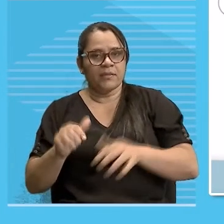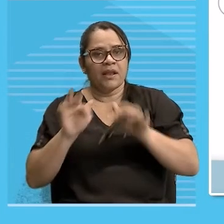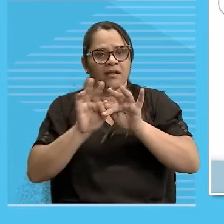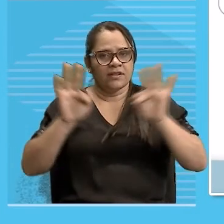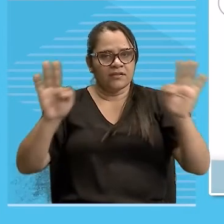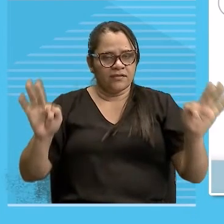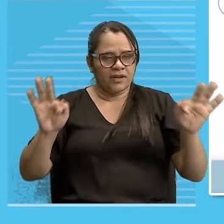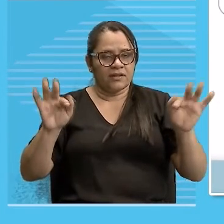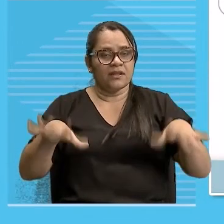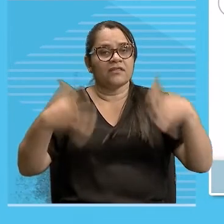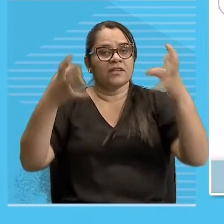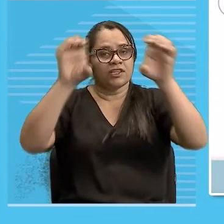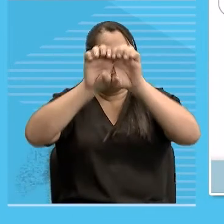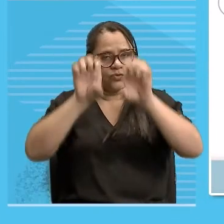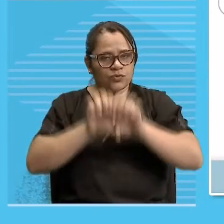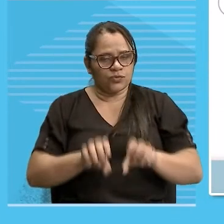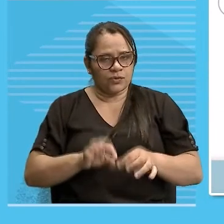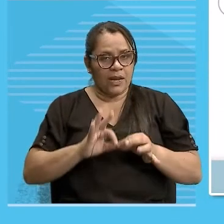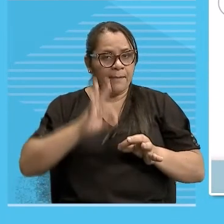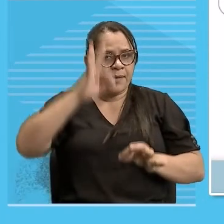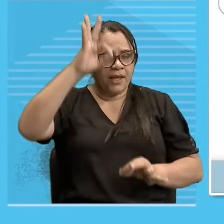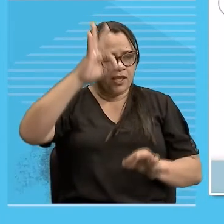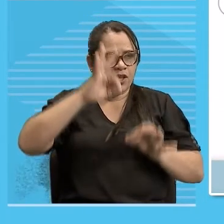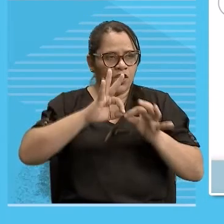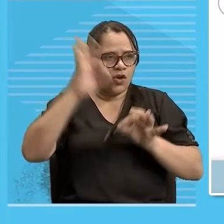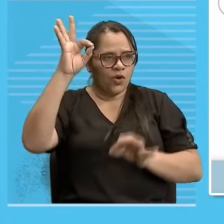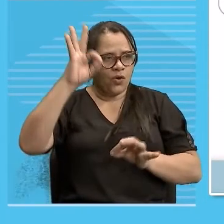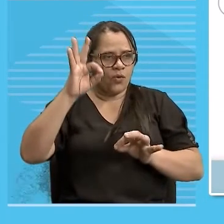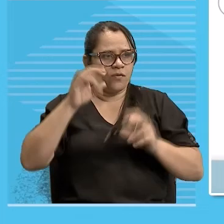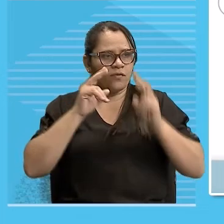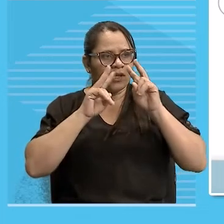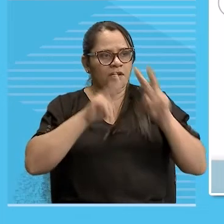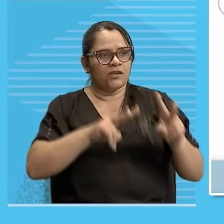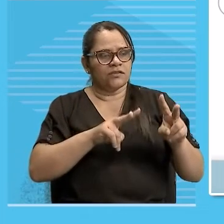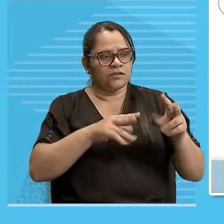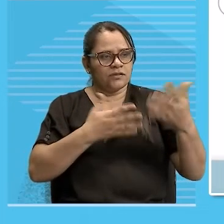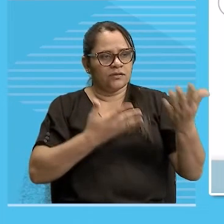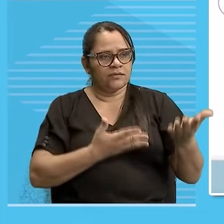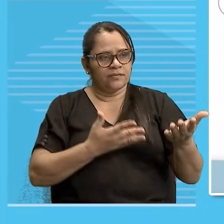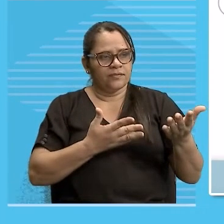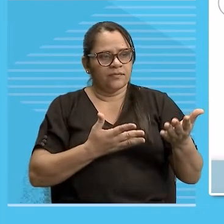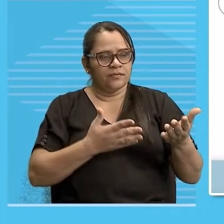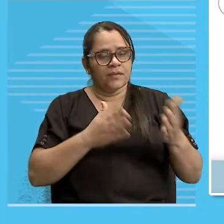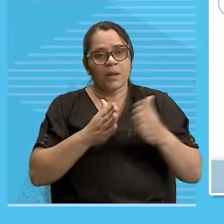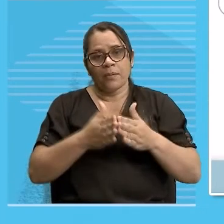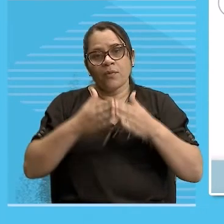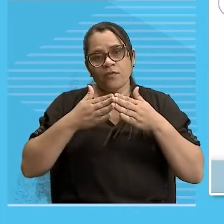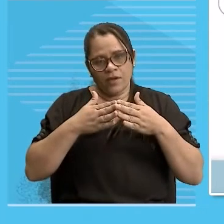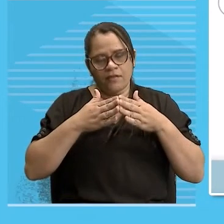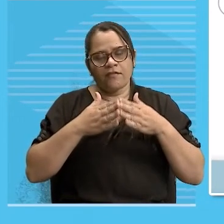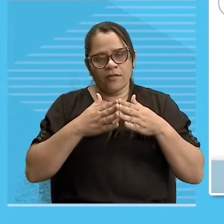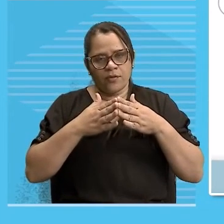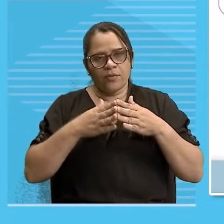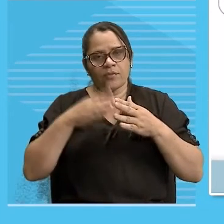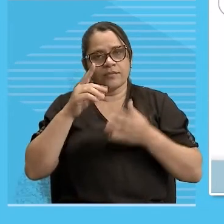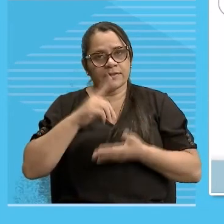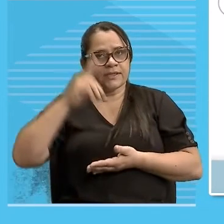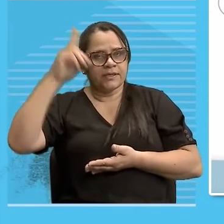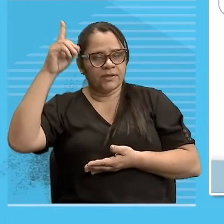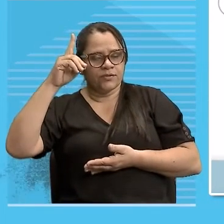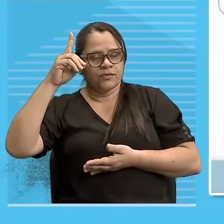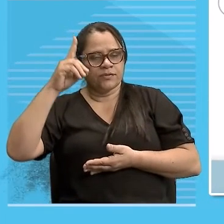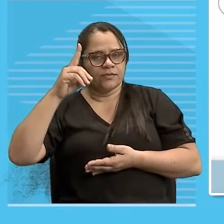numa construção maior, a chamada locução interjetiva, pelo amor de Deus. É um exemplo de locução